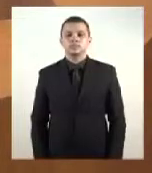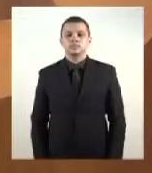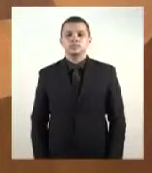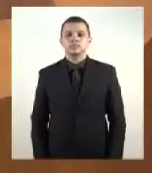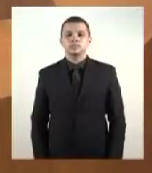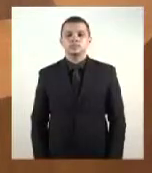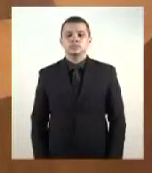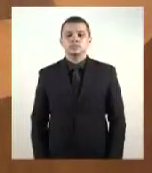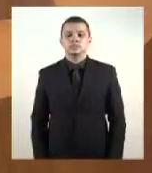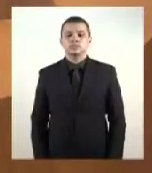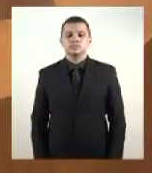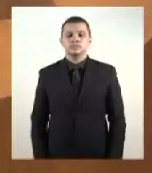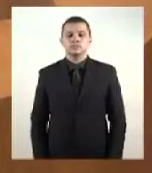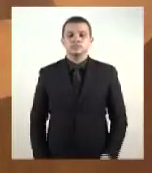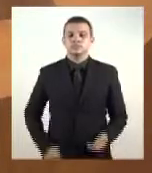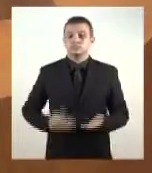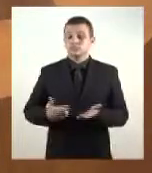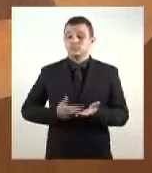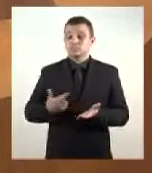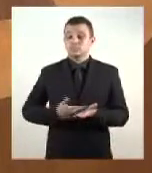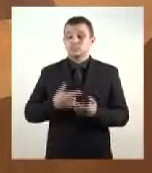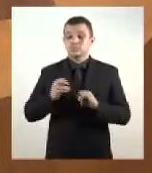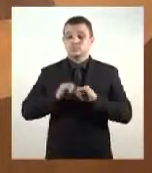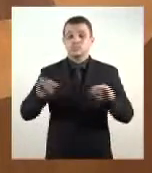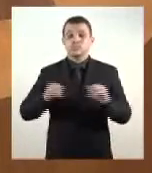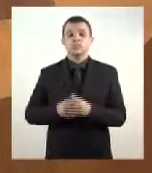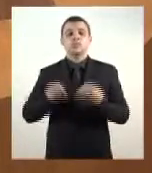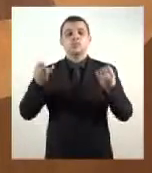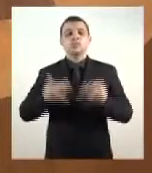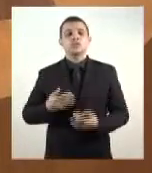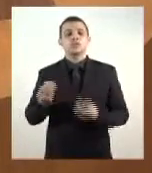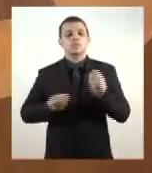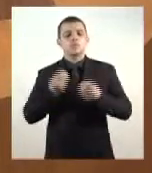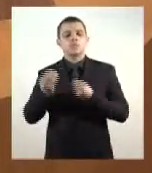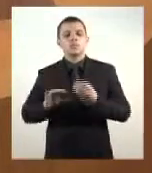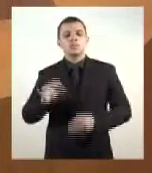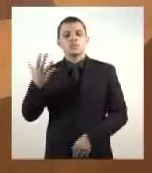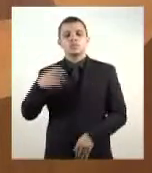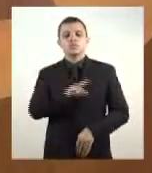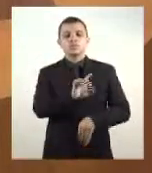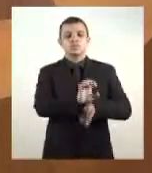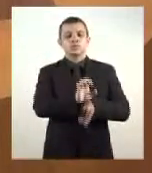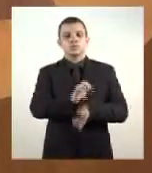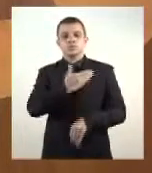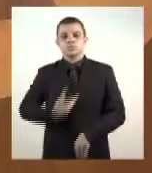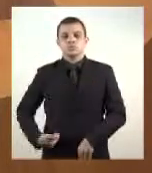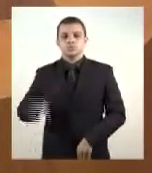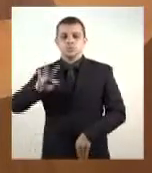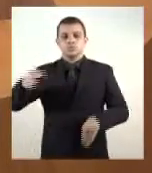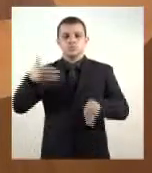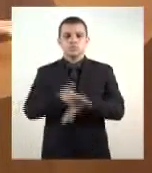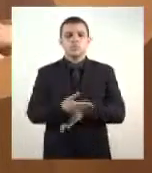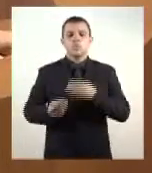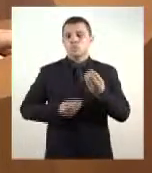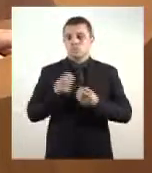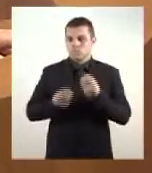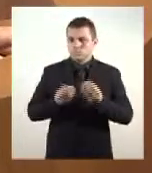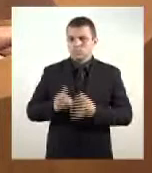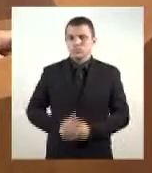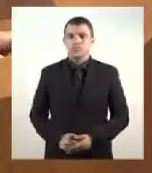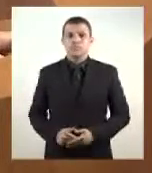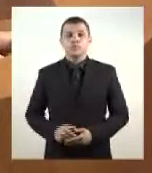A manchete é a seguinte: saiba como funciona a intervenção federal em um estado. Matéria do dia 7 de janeiro